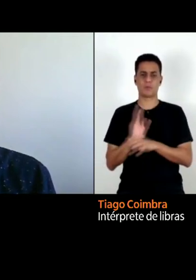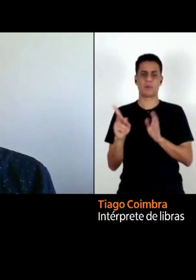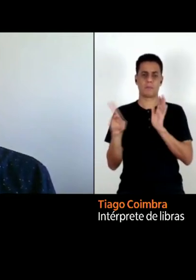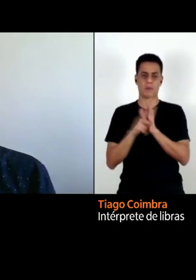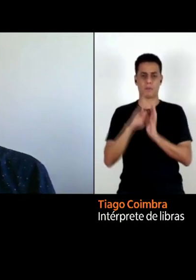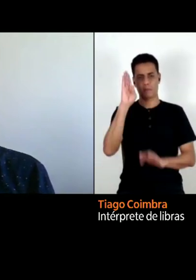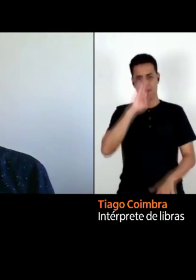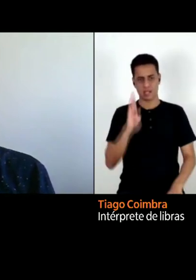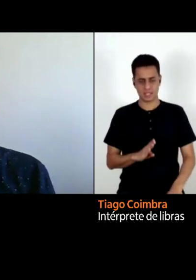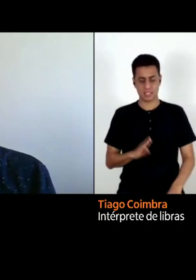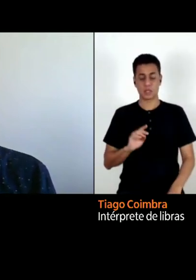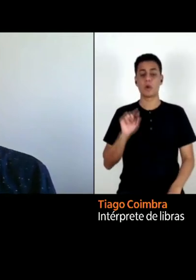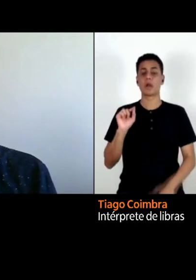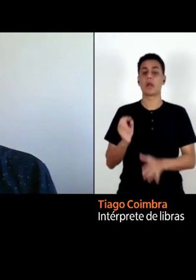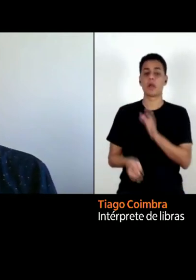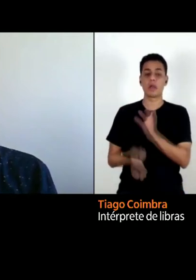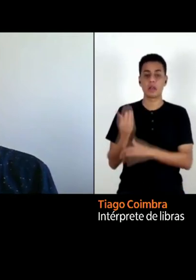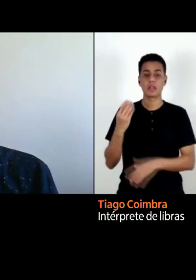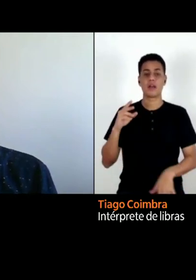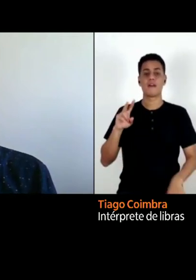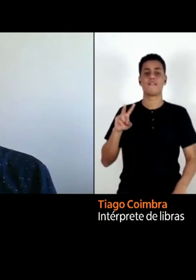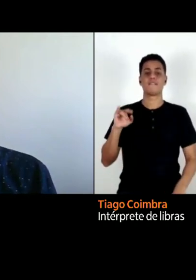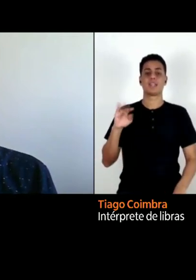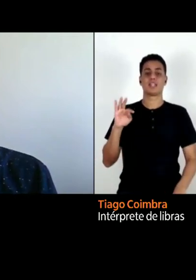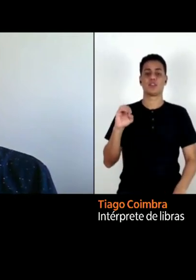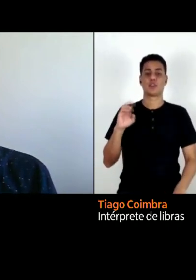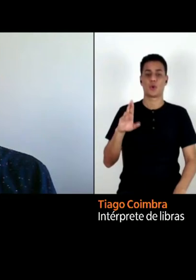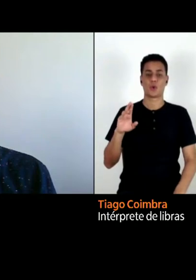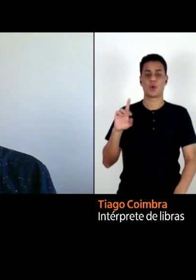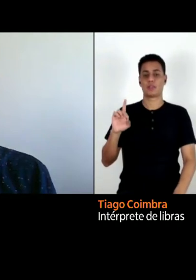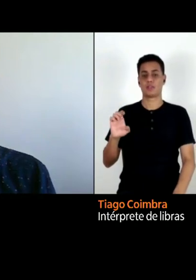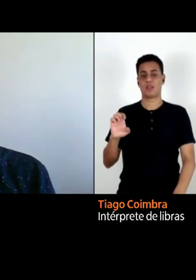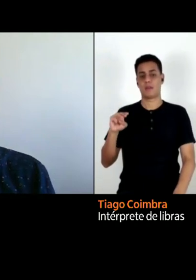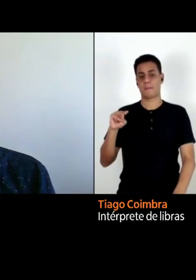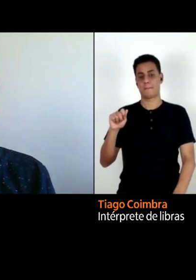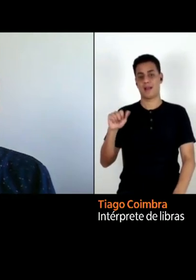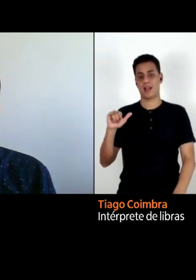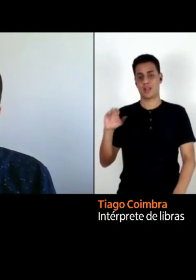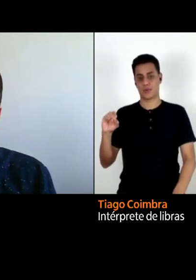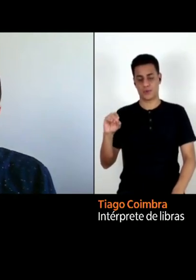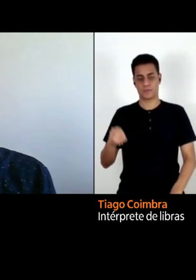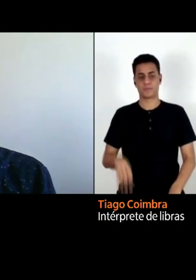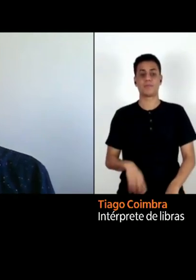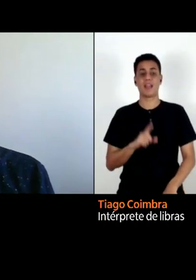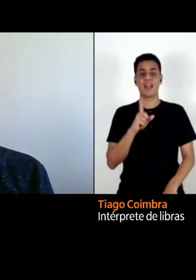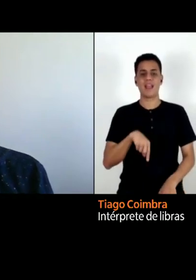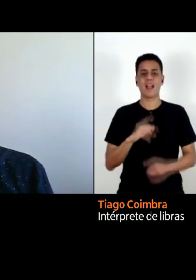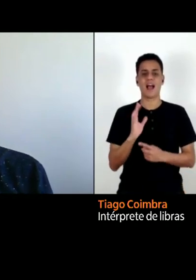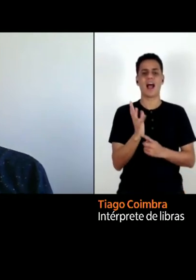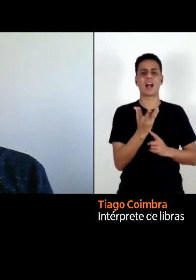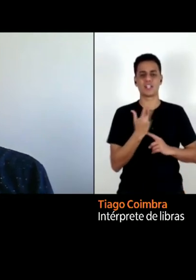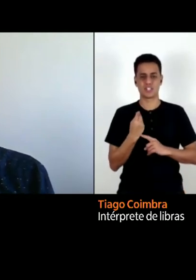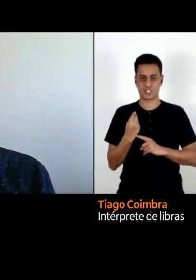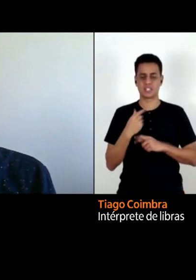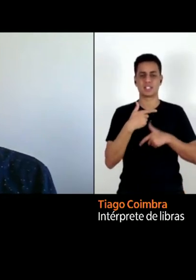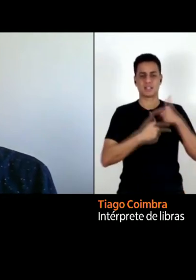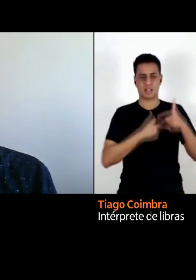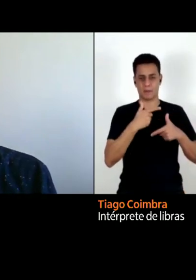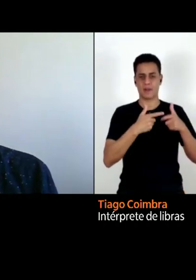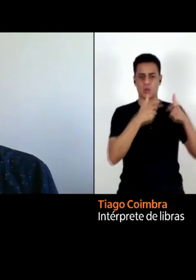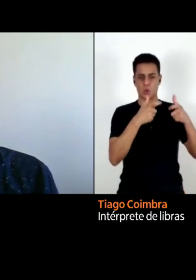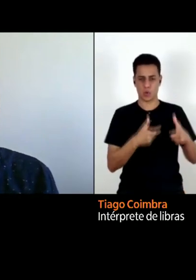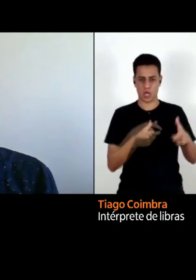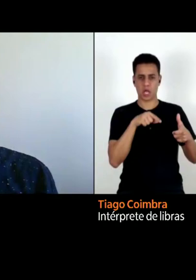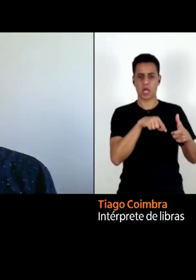de Maio. São eles: Um Artista Trabalhando num Trapézio do Politeama, filme em 2